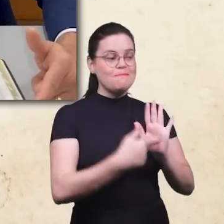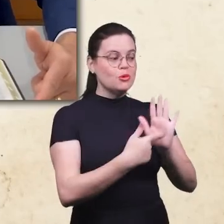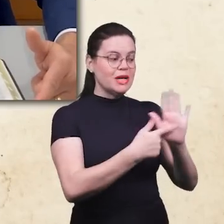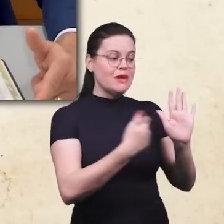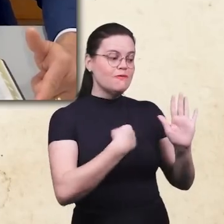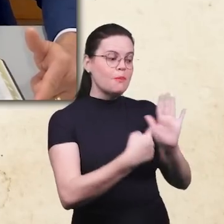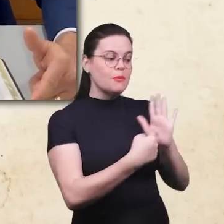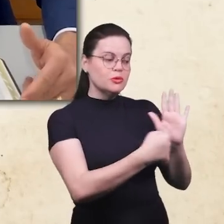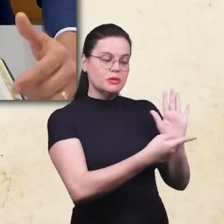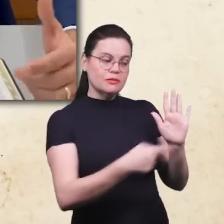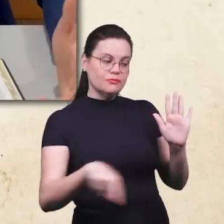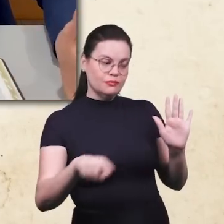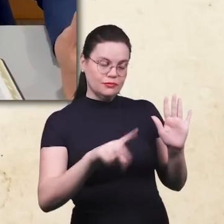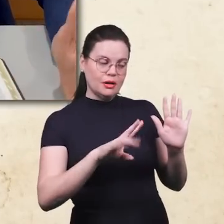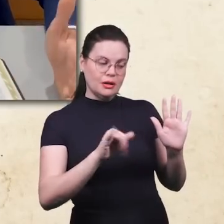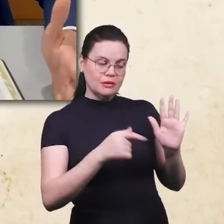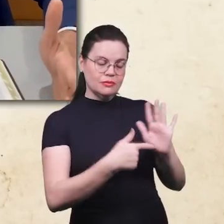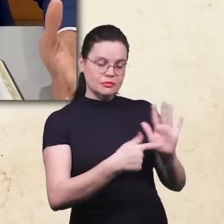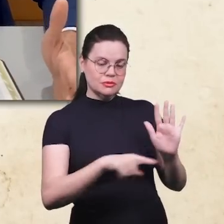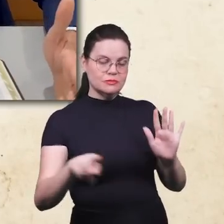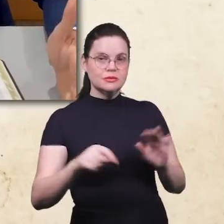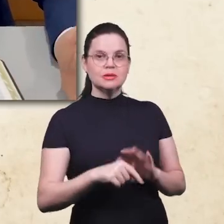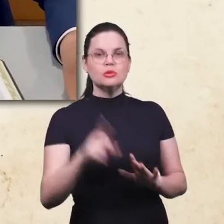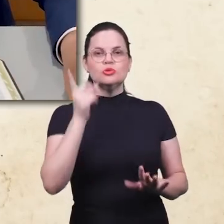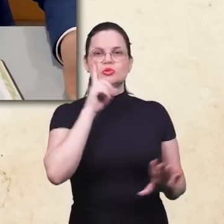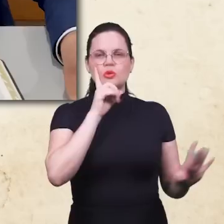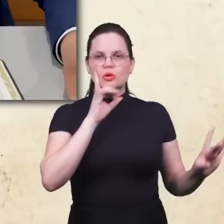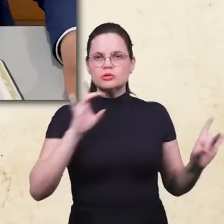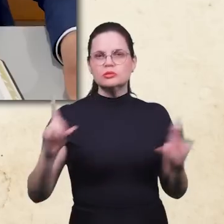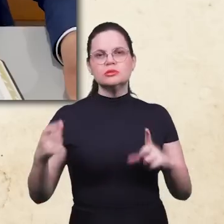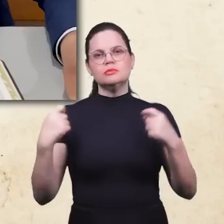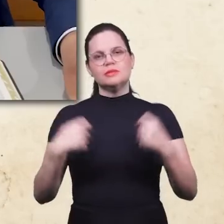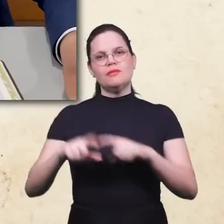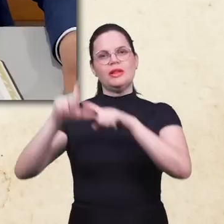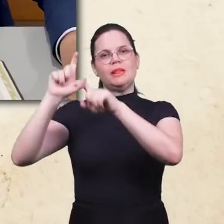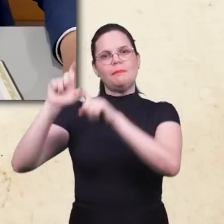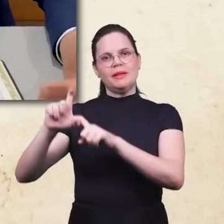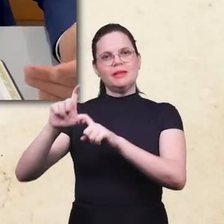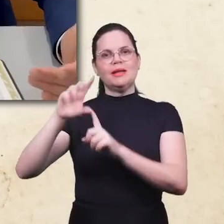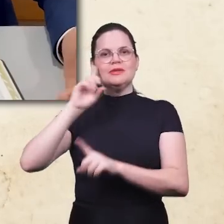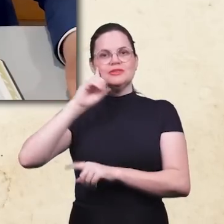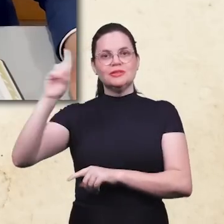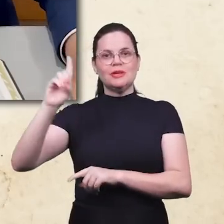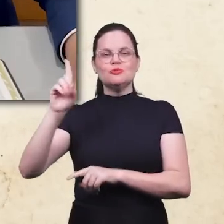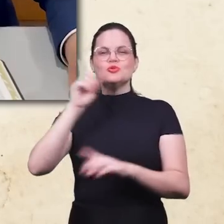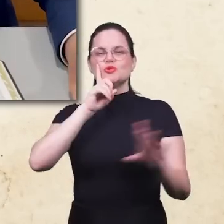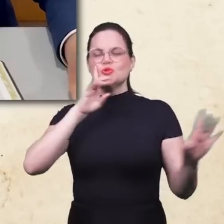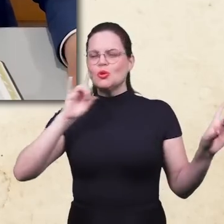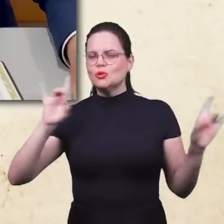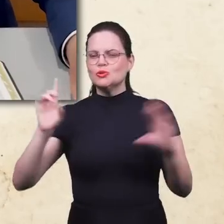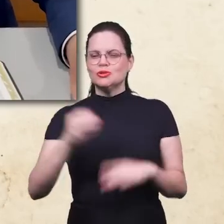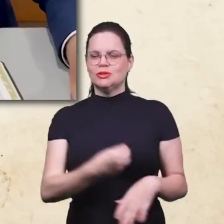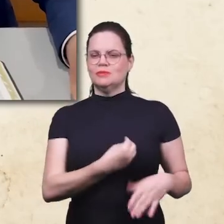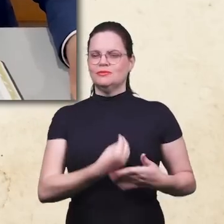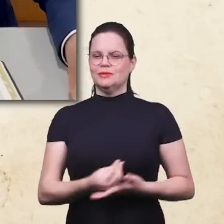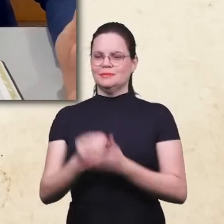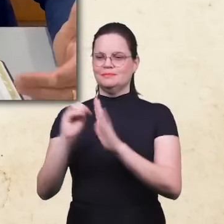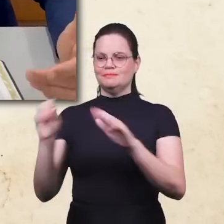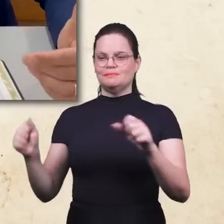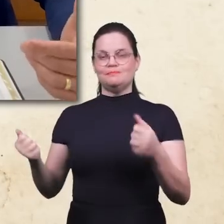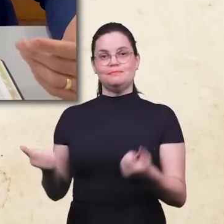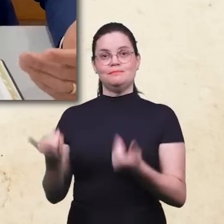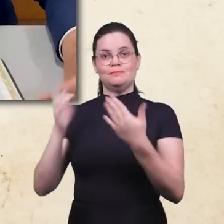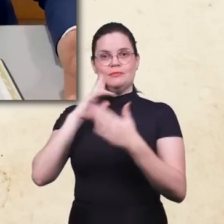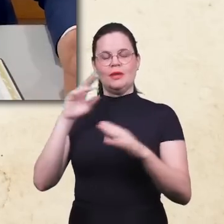no caminho. Então, todos os dias, Abraão tinha que depender de Deus. Ele tinha que entregar a vida dele ao Senhor, todo dia, não é? Porque